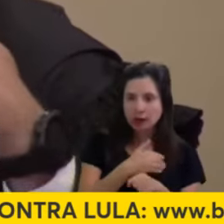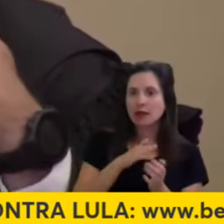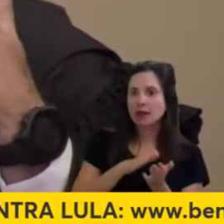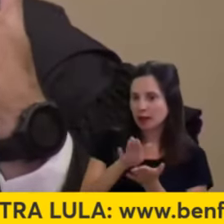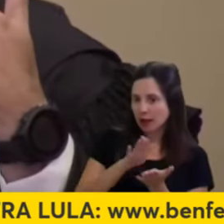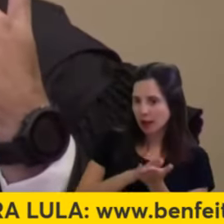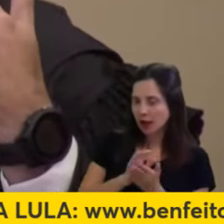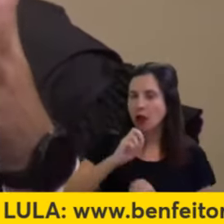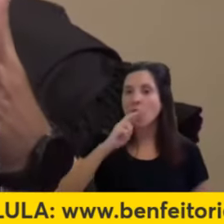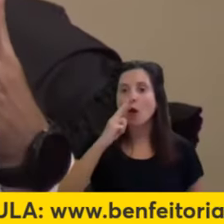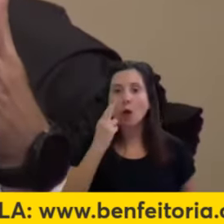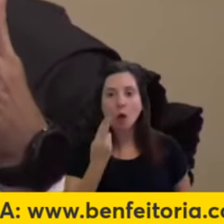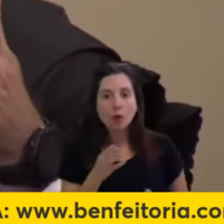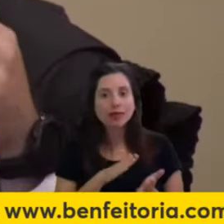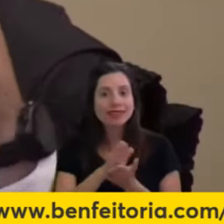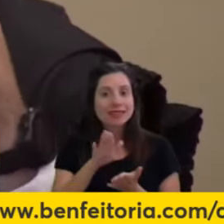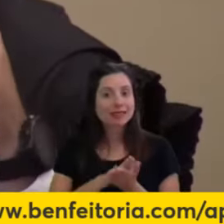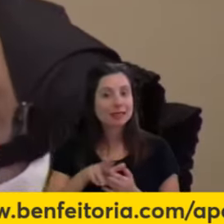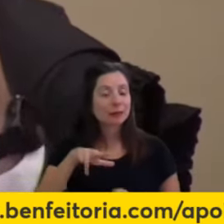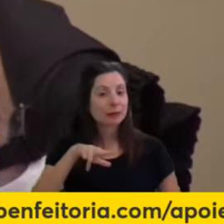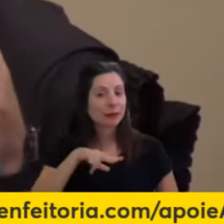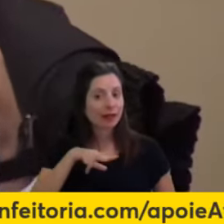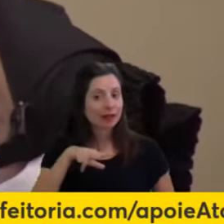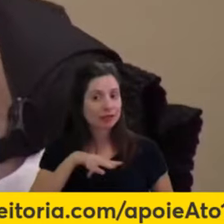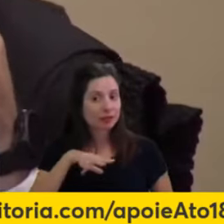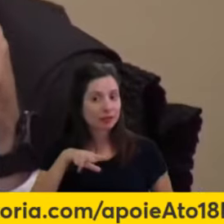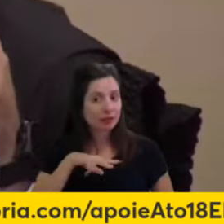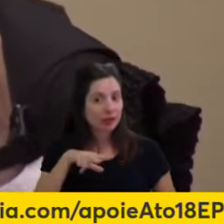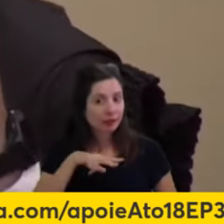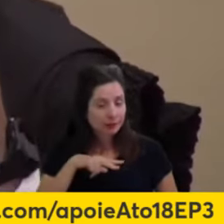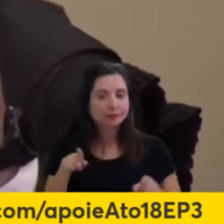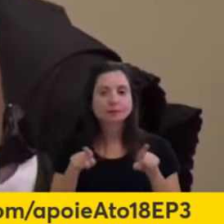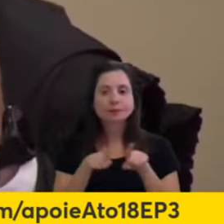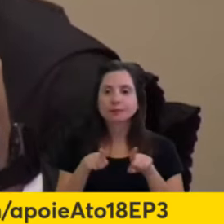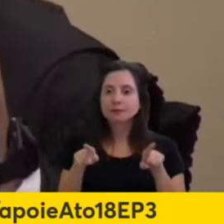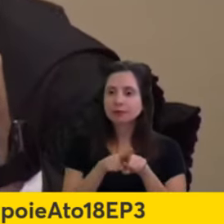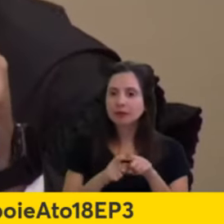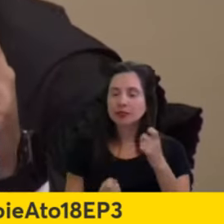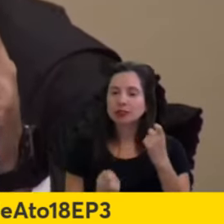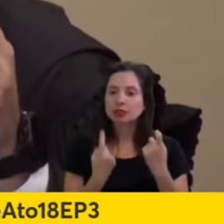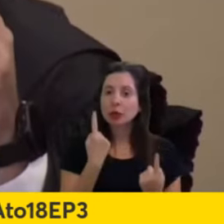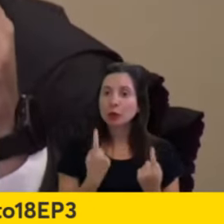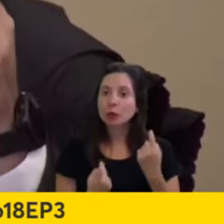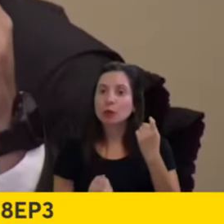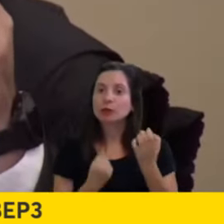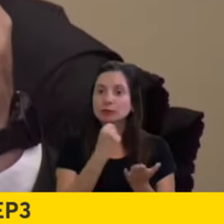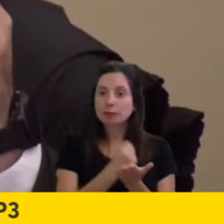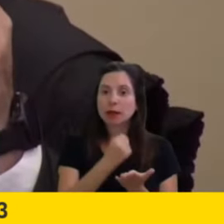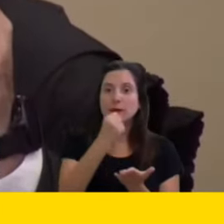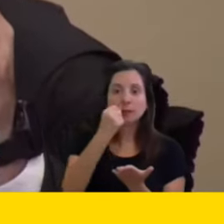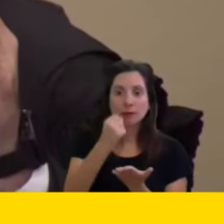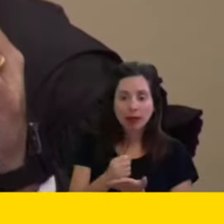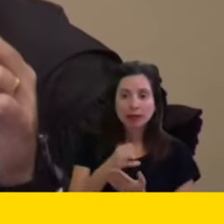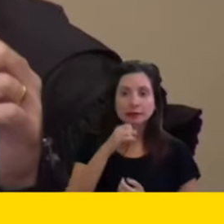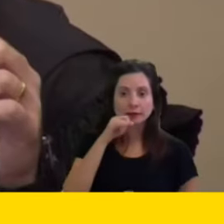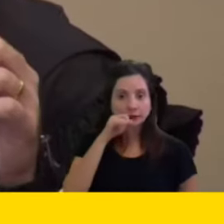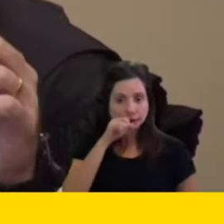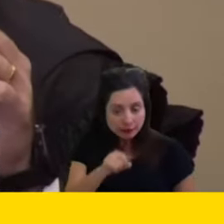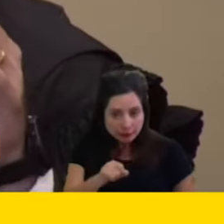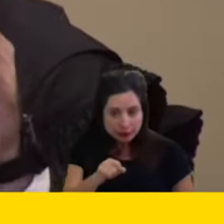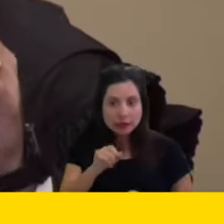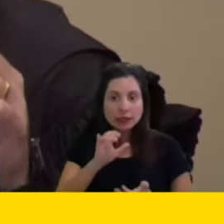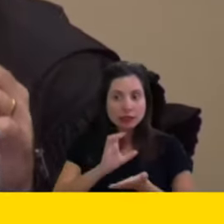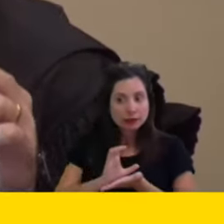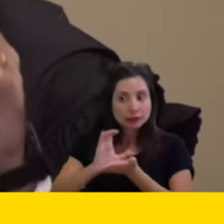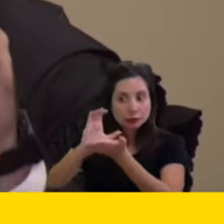ainda se seriam despesas pessoais assim como a efetiva finalidade de algumas contratações se teriam sido instrumento para desvio de recursos